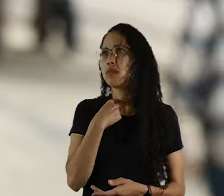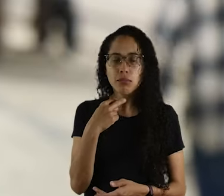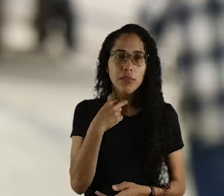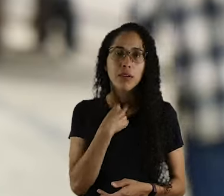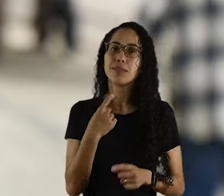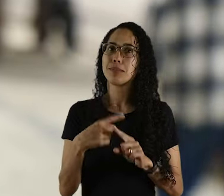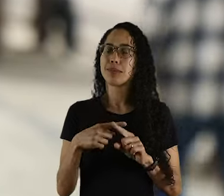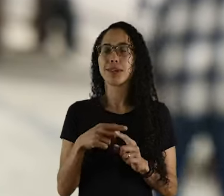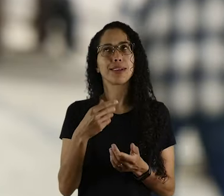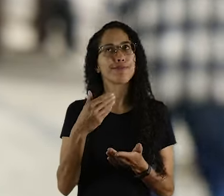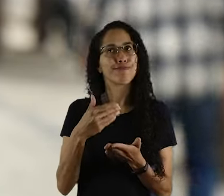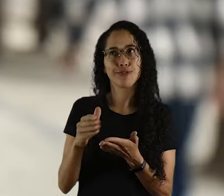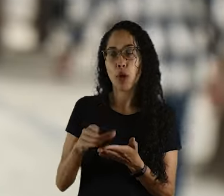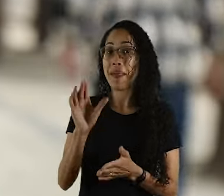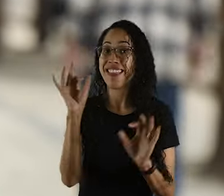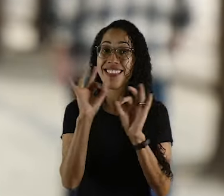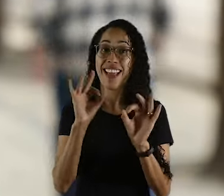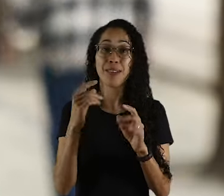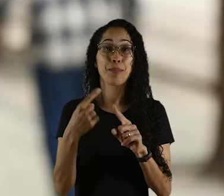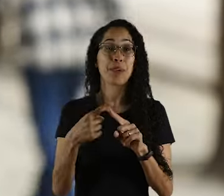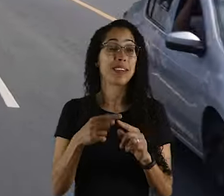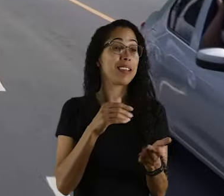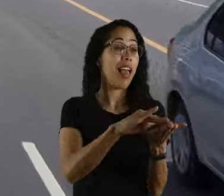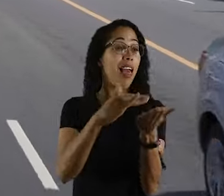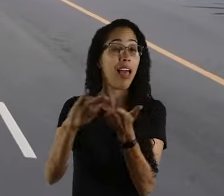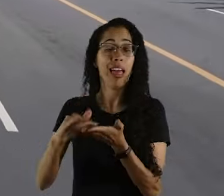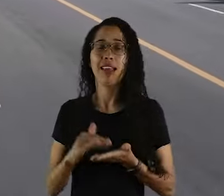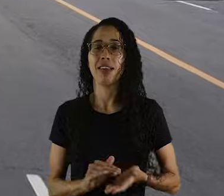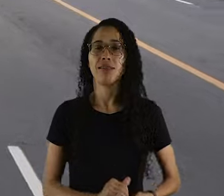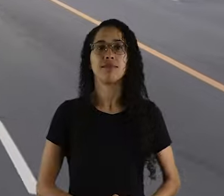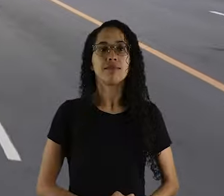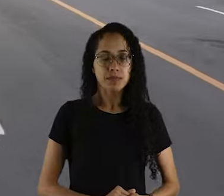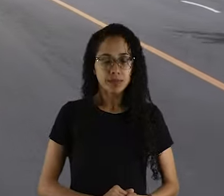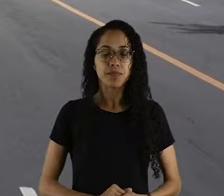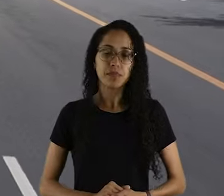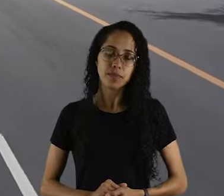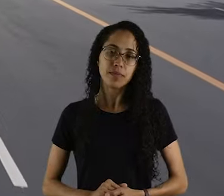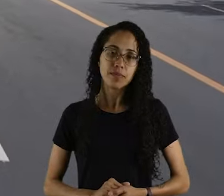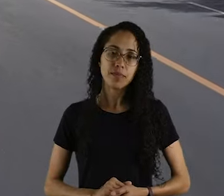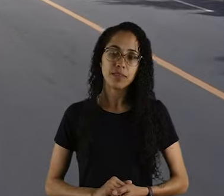sobrar, na verdade não sobra, porque a gente acaba gastando tudo. Rapaz, a gente